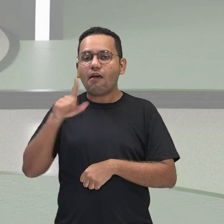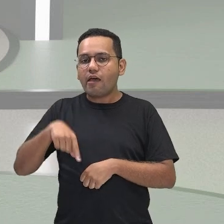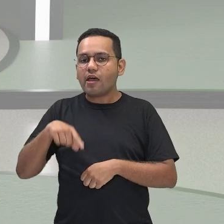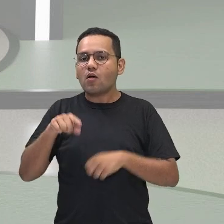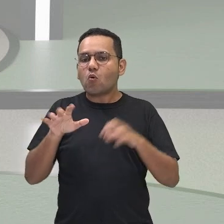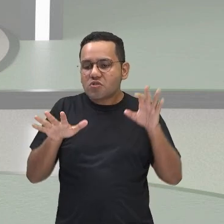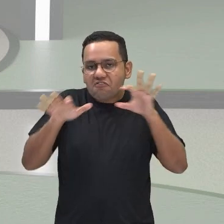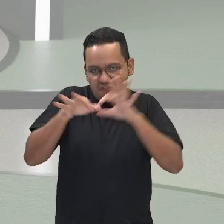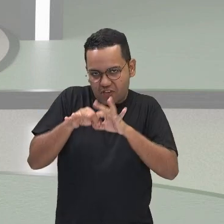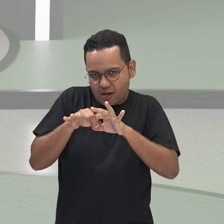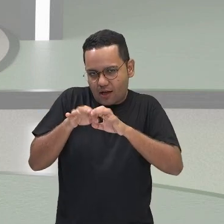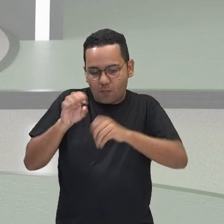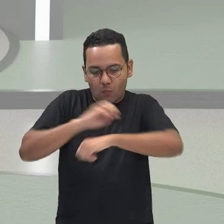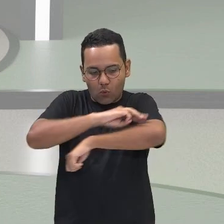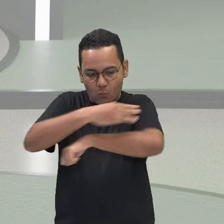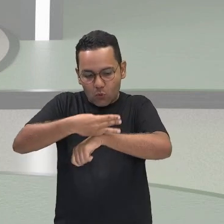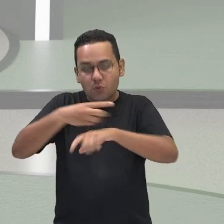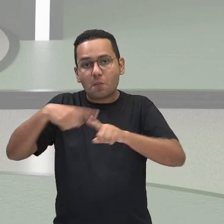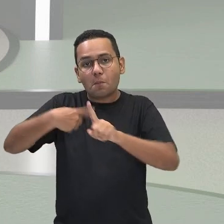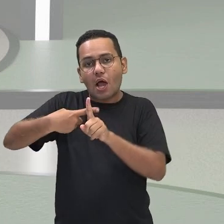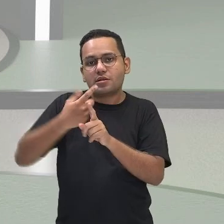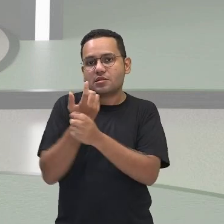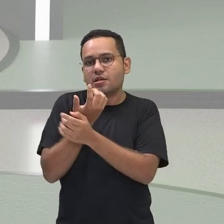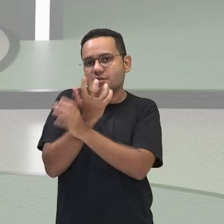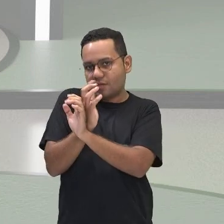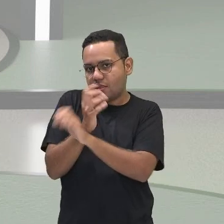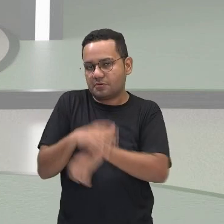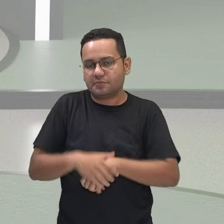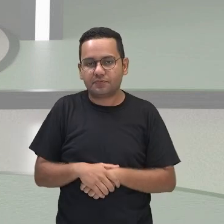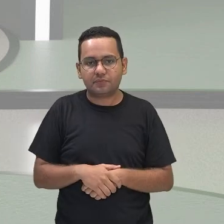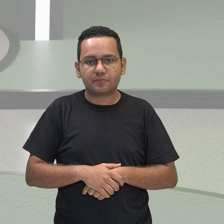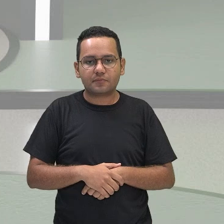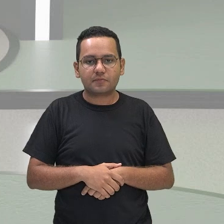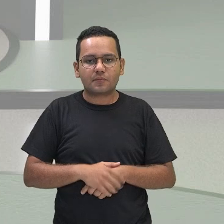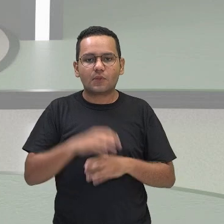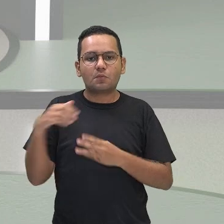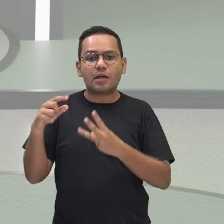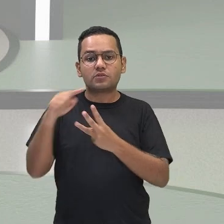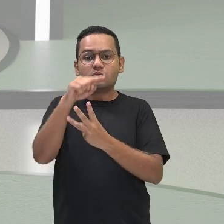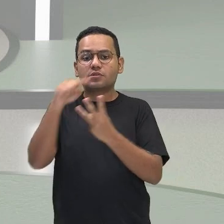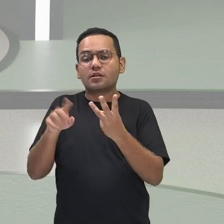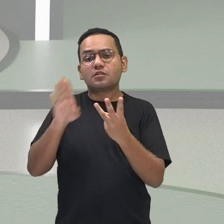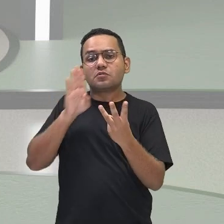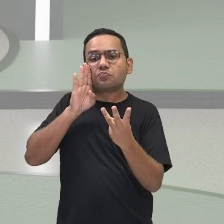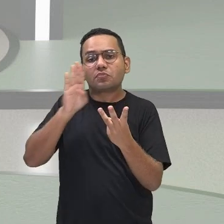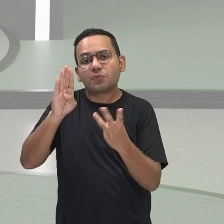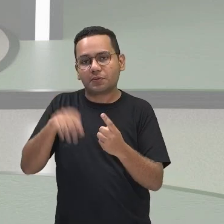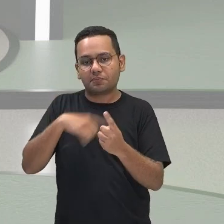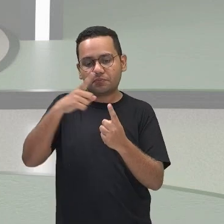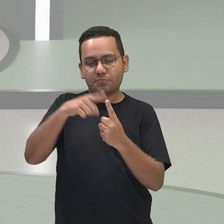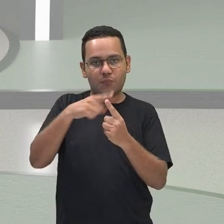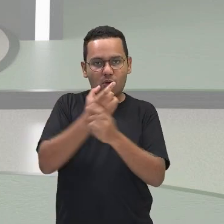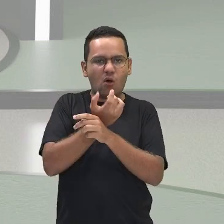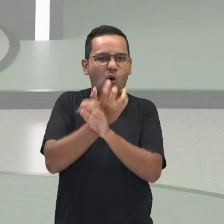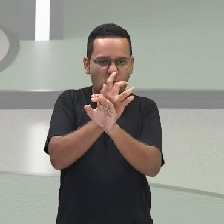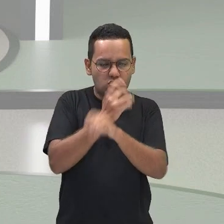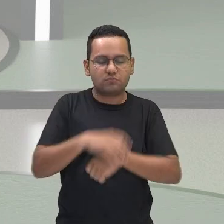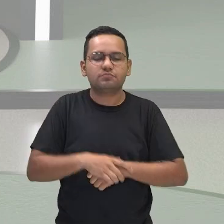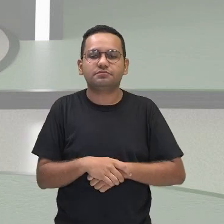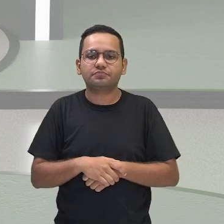músculo-esquelético. É composto de 3 estruturas principais: nossos